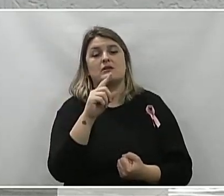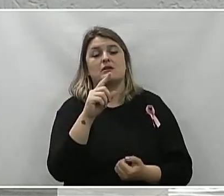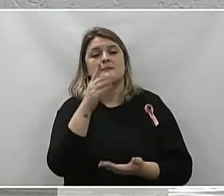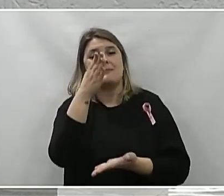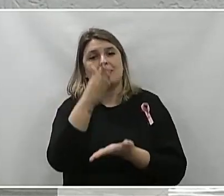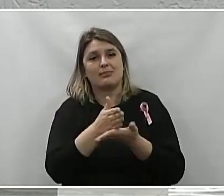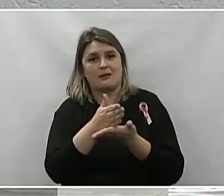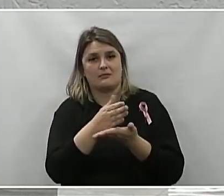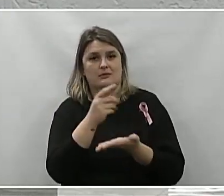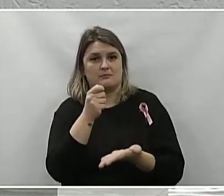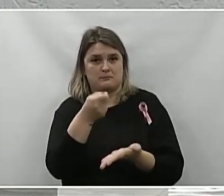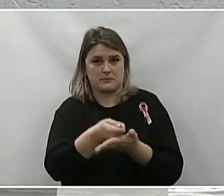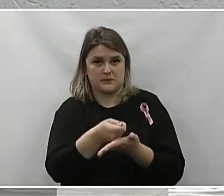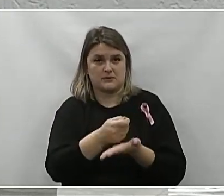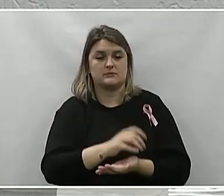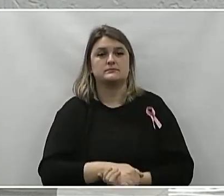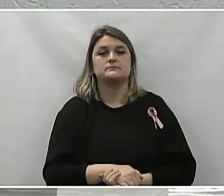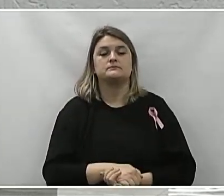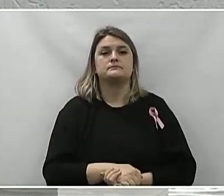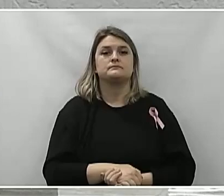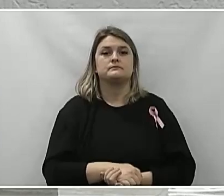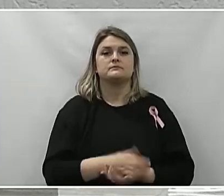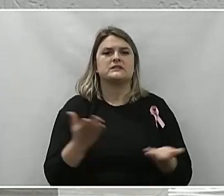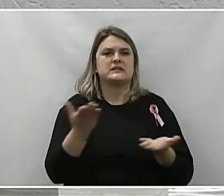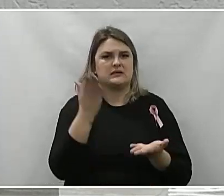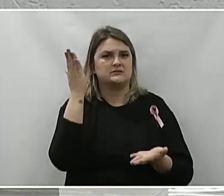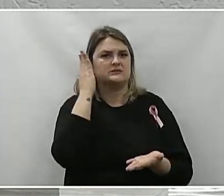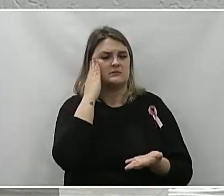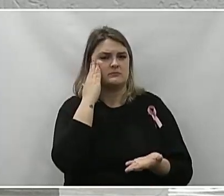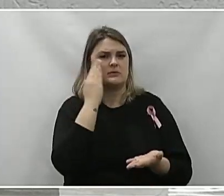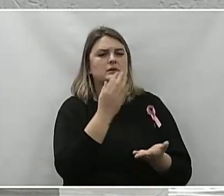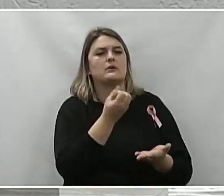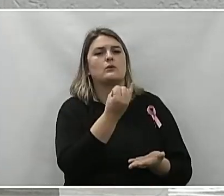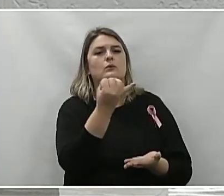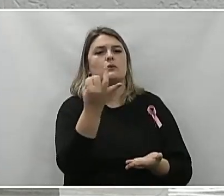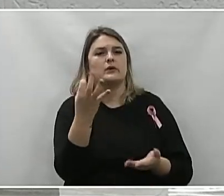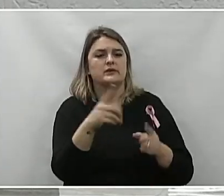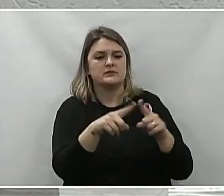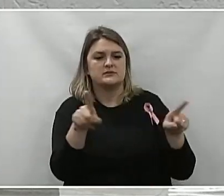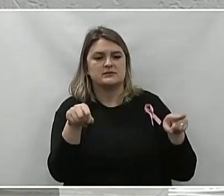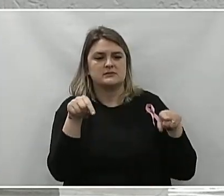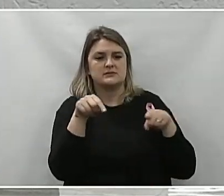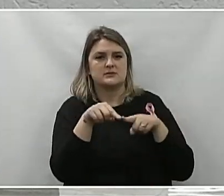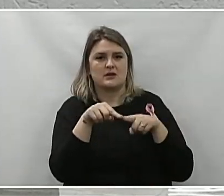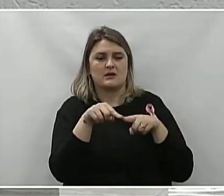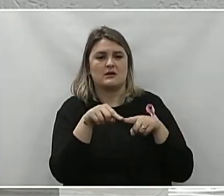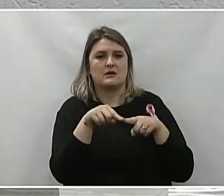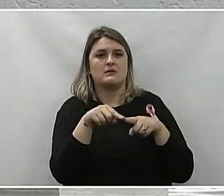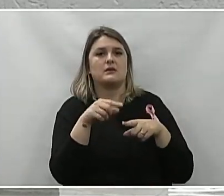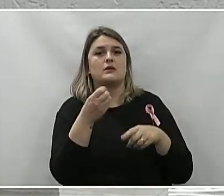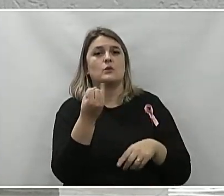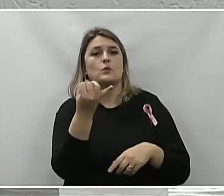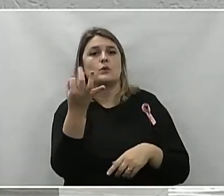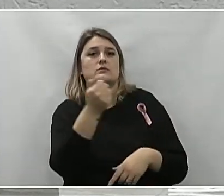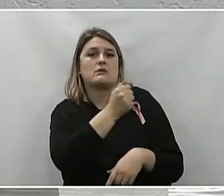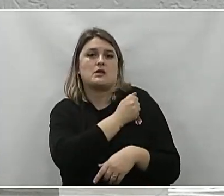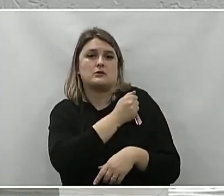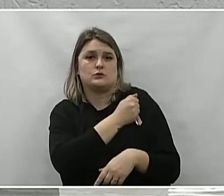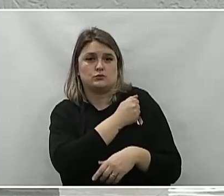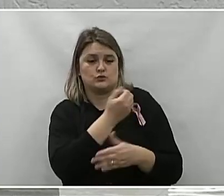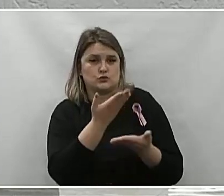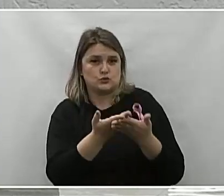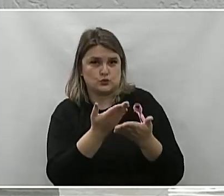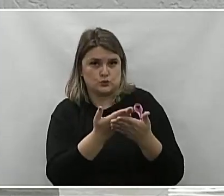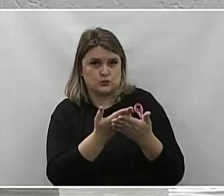integrais considerando a relação de turmas respectivo número de alunos por